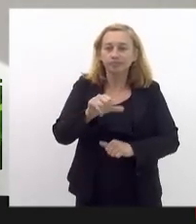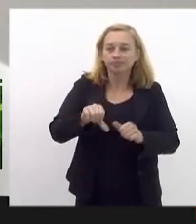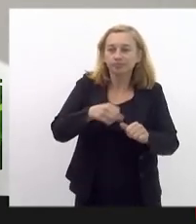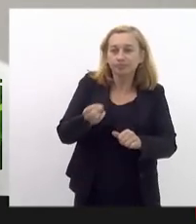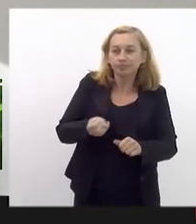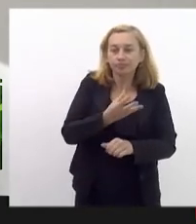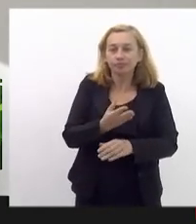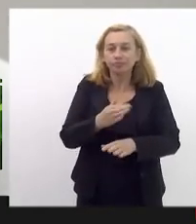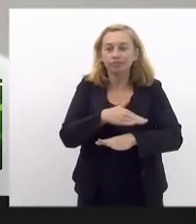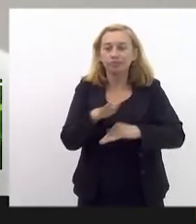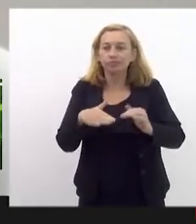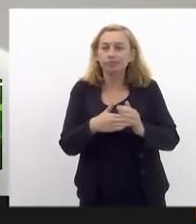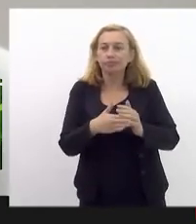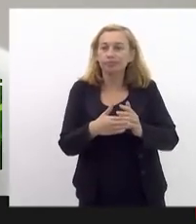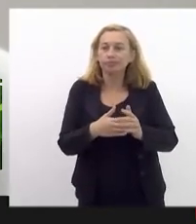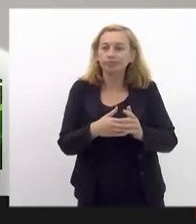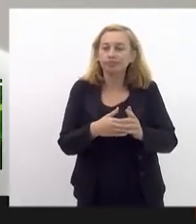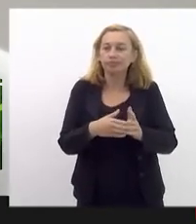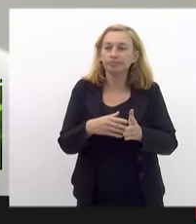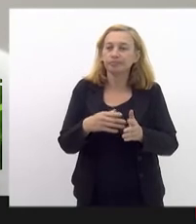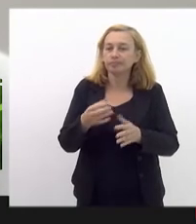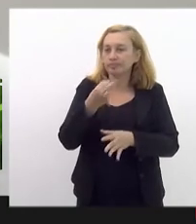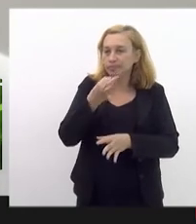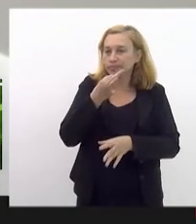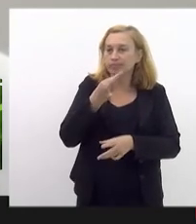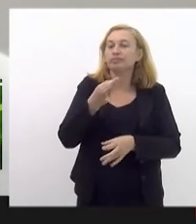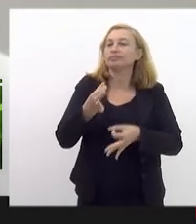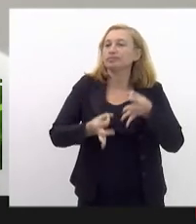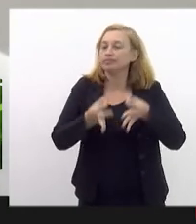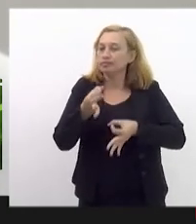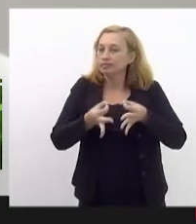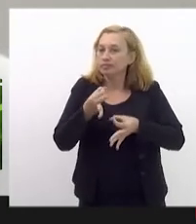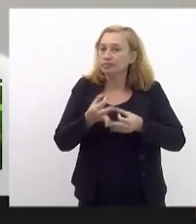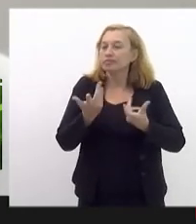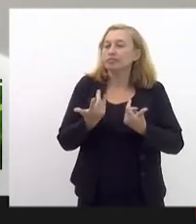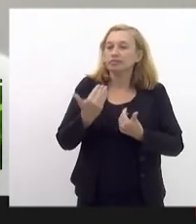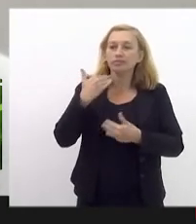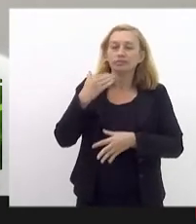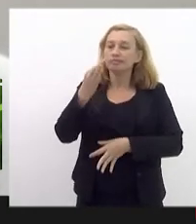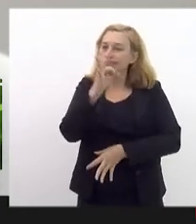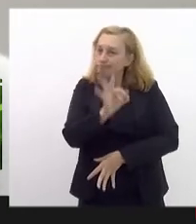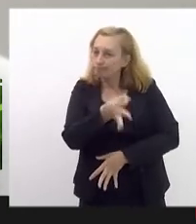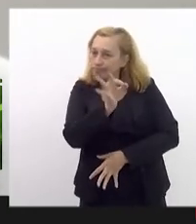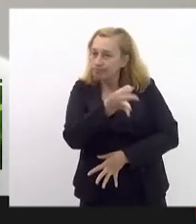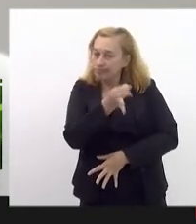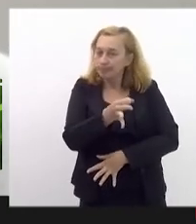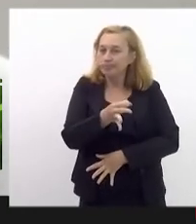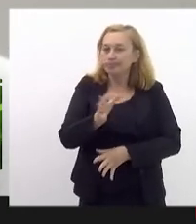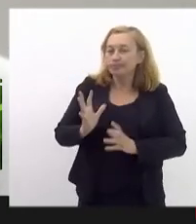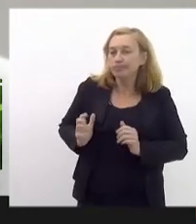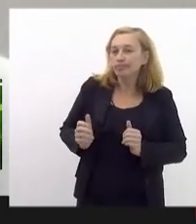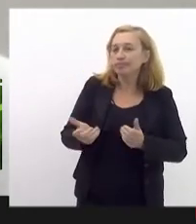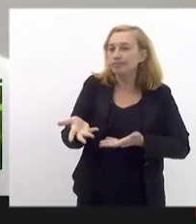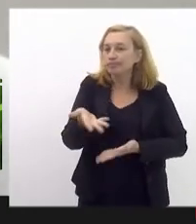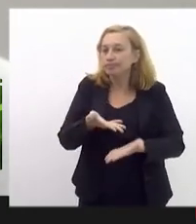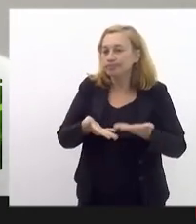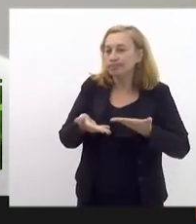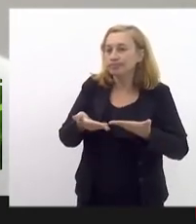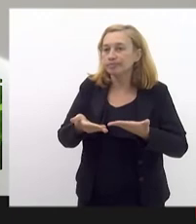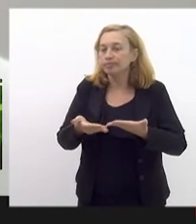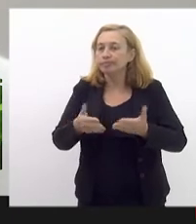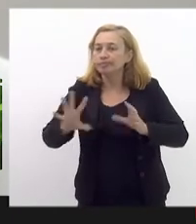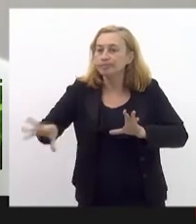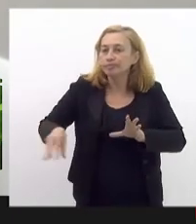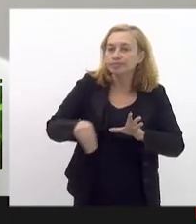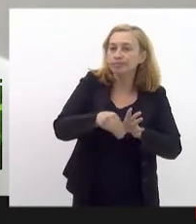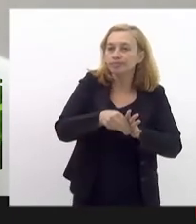instrumentos jurídicos que ele trouxe, possibilitando justamente a cooperação e a interação entre os